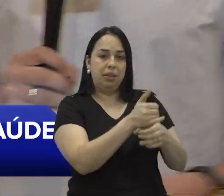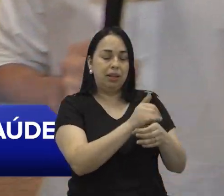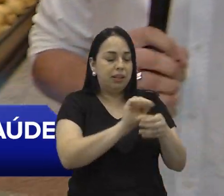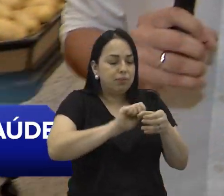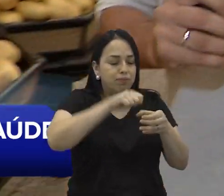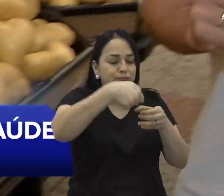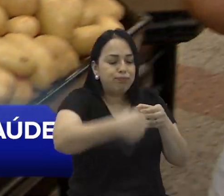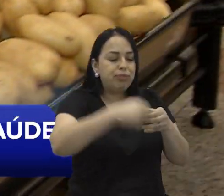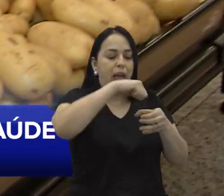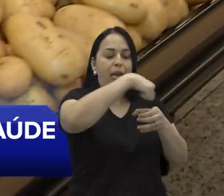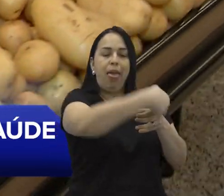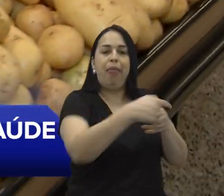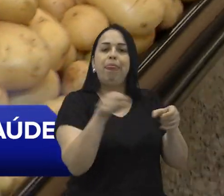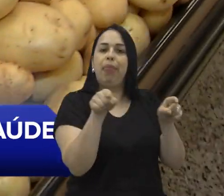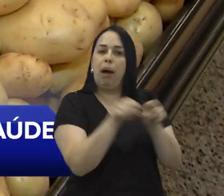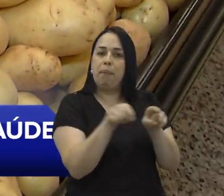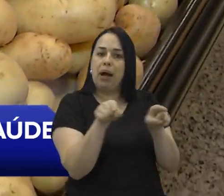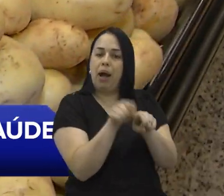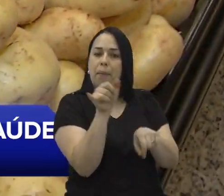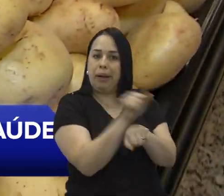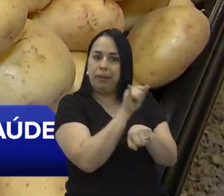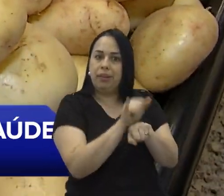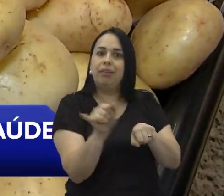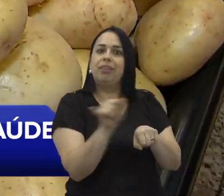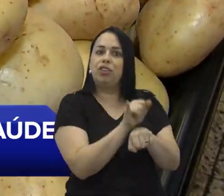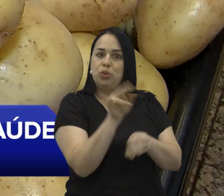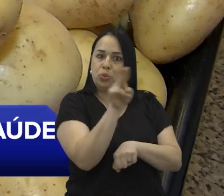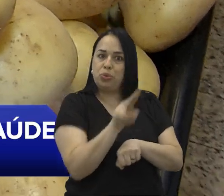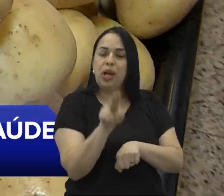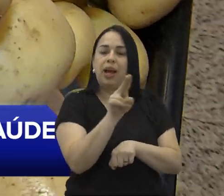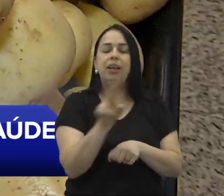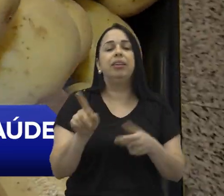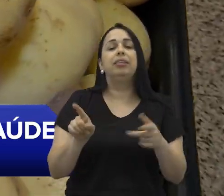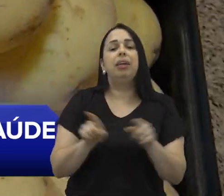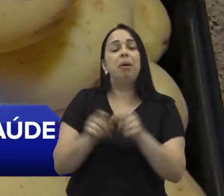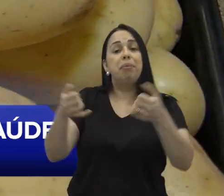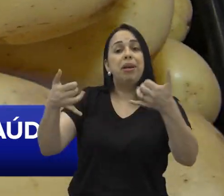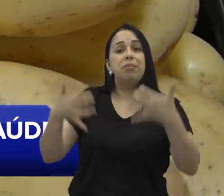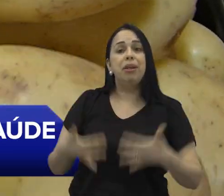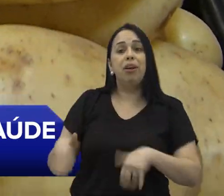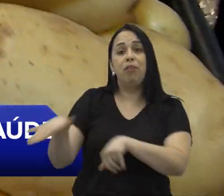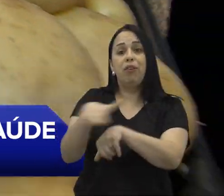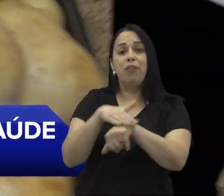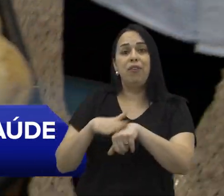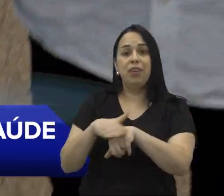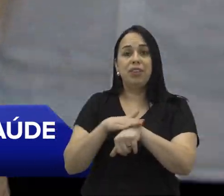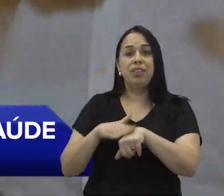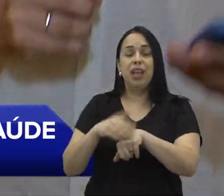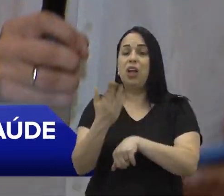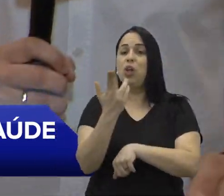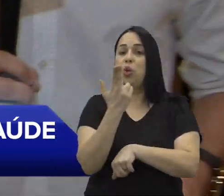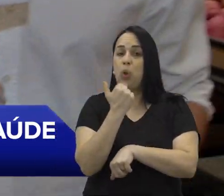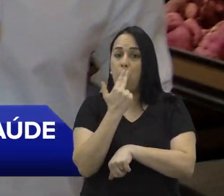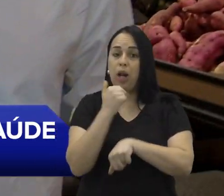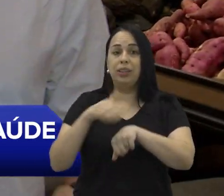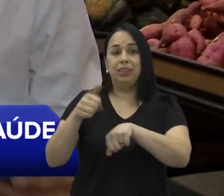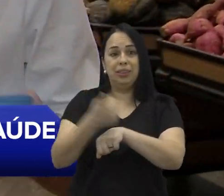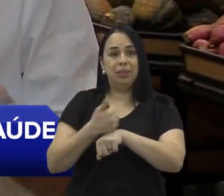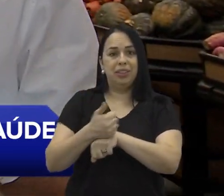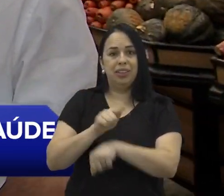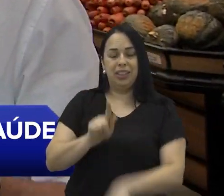a batata, a própria casca da batata também pode ser reutilizada. E para falar sobre isso, a gente conversa agora